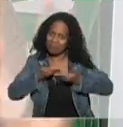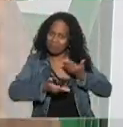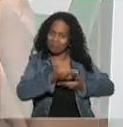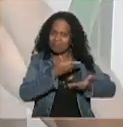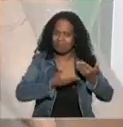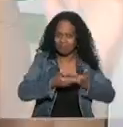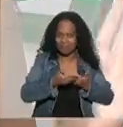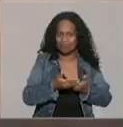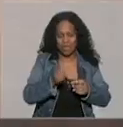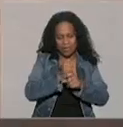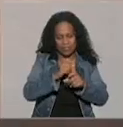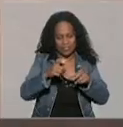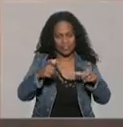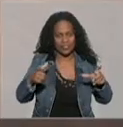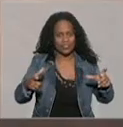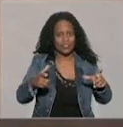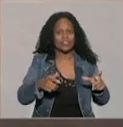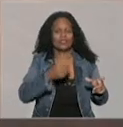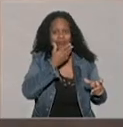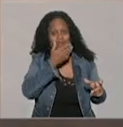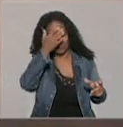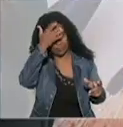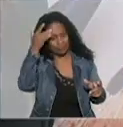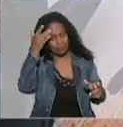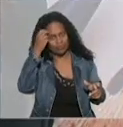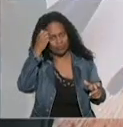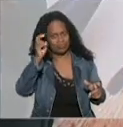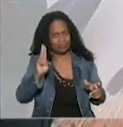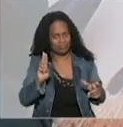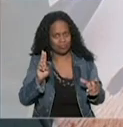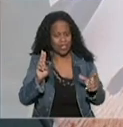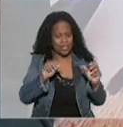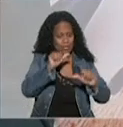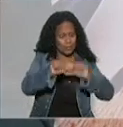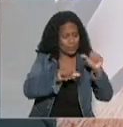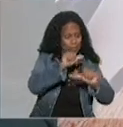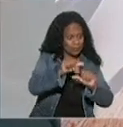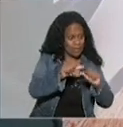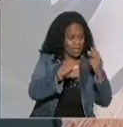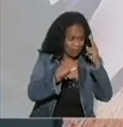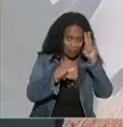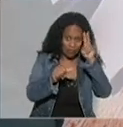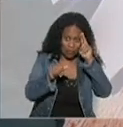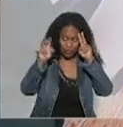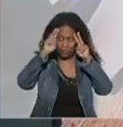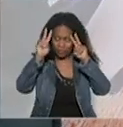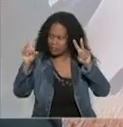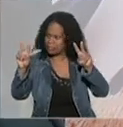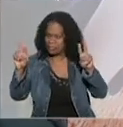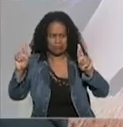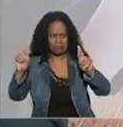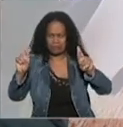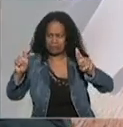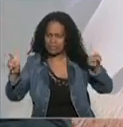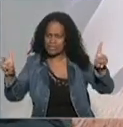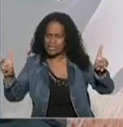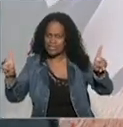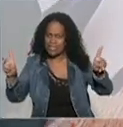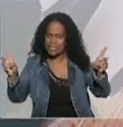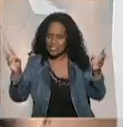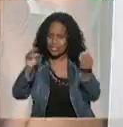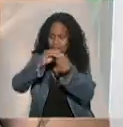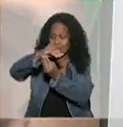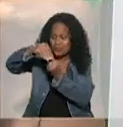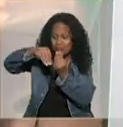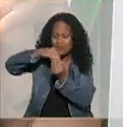Lady Gaga. Então, assim... Gente, isso eu quero que você me fale depois. Pessoal de Frankfurt com a Lady Gaga. Isso